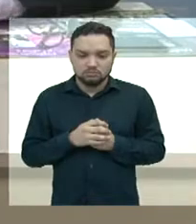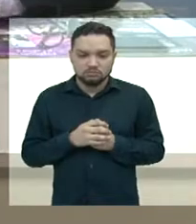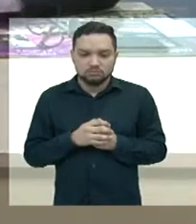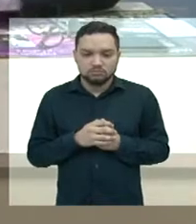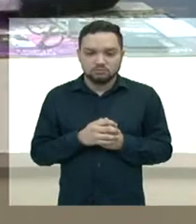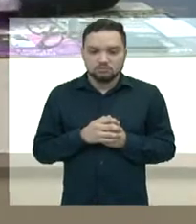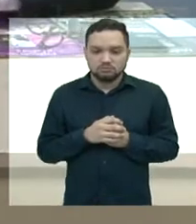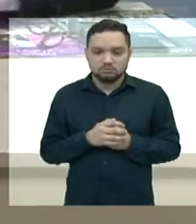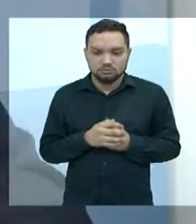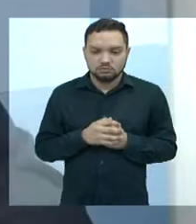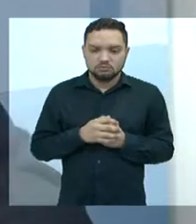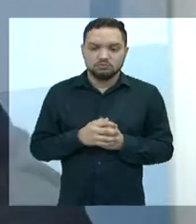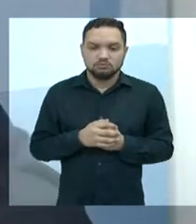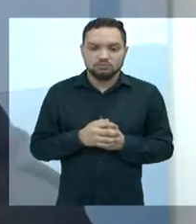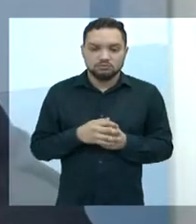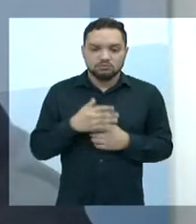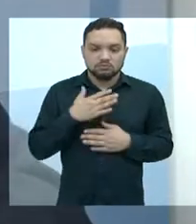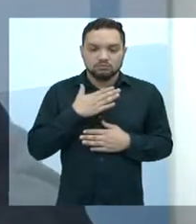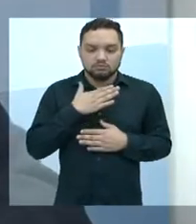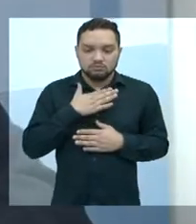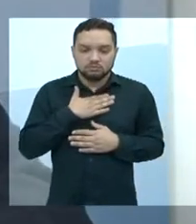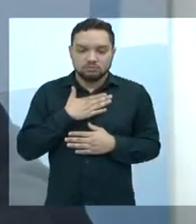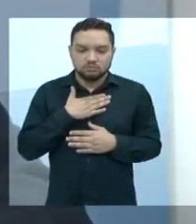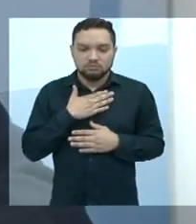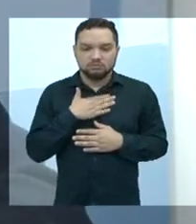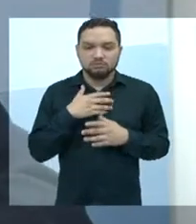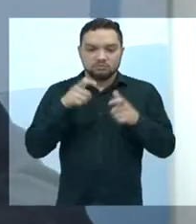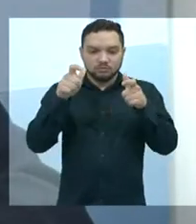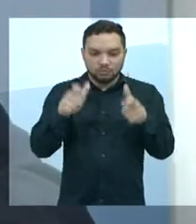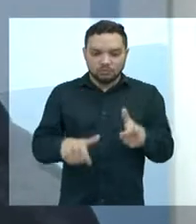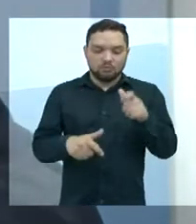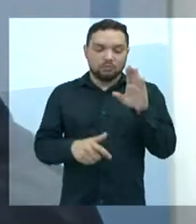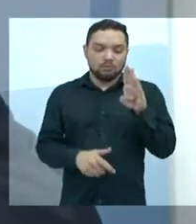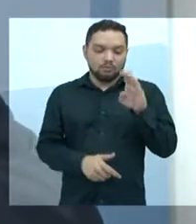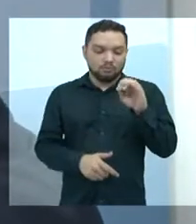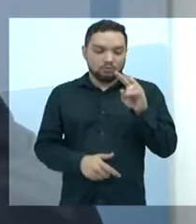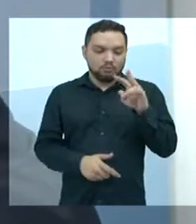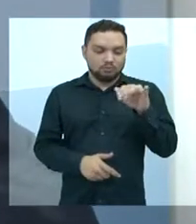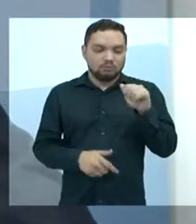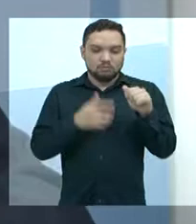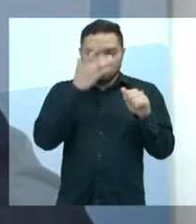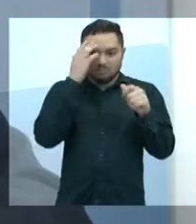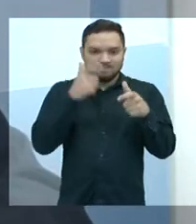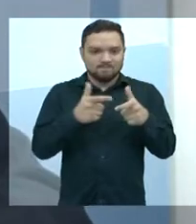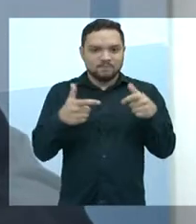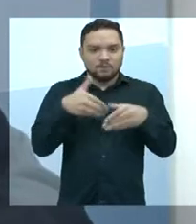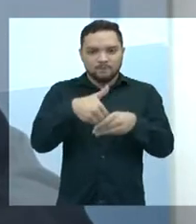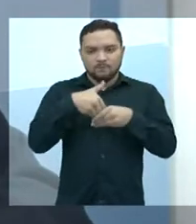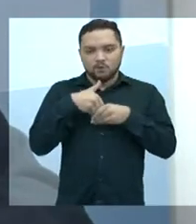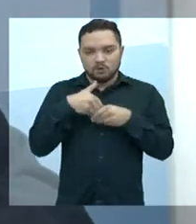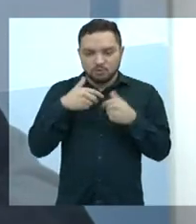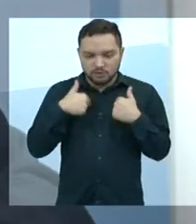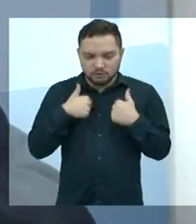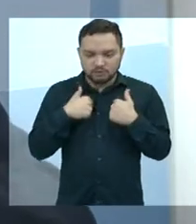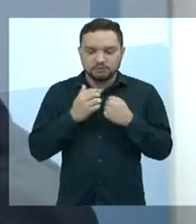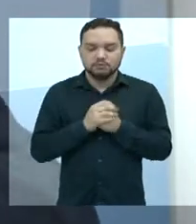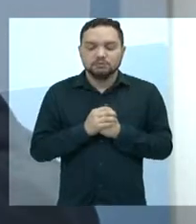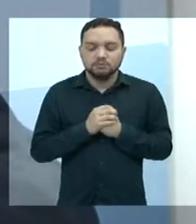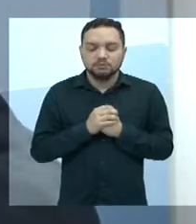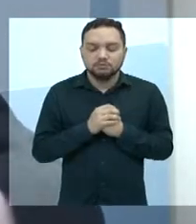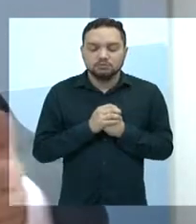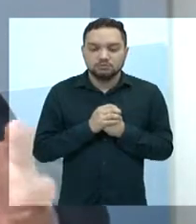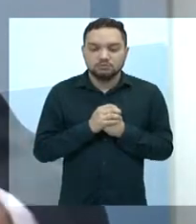reconhecimento. Eu não tenho, eu tenho uma concentração de votos num bairro chamado Boa Vista, né? Esse bairro, o